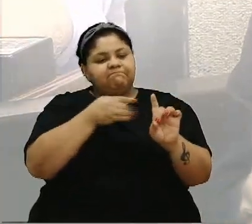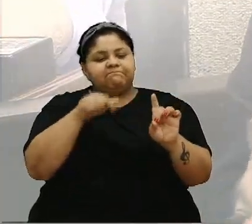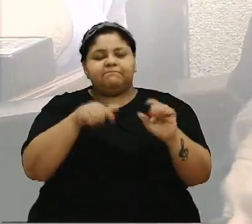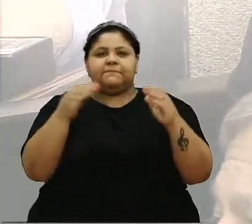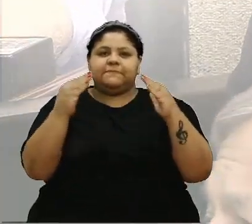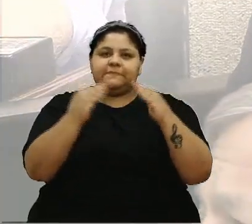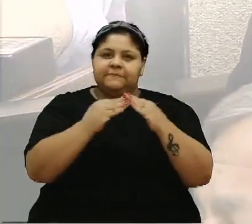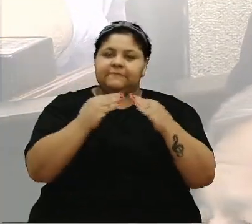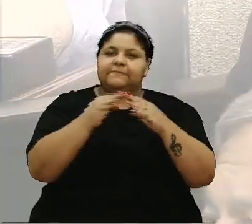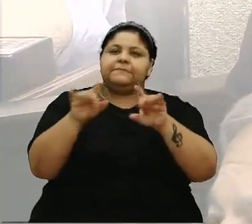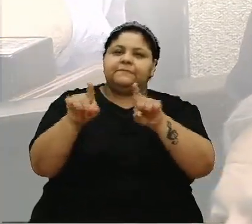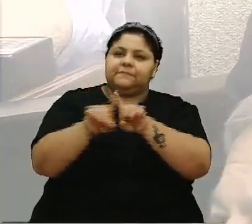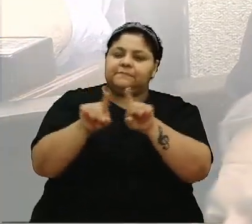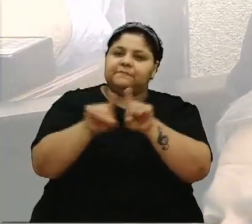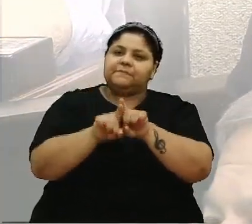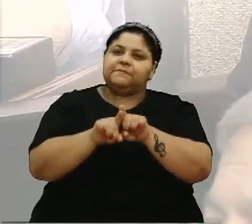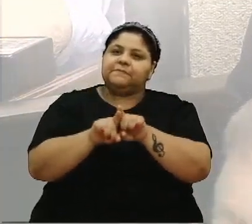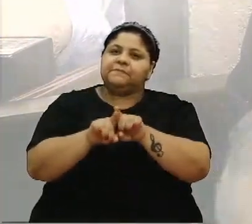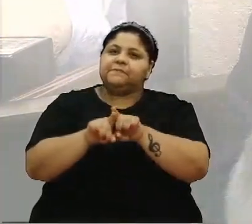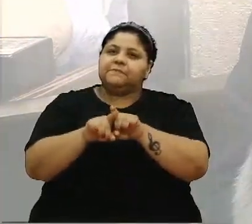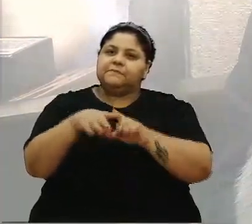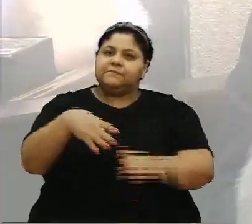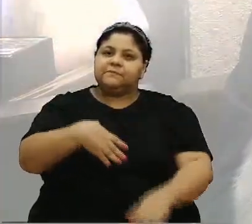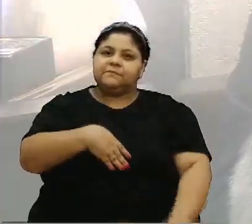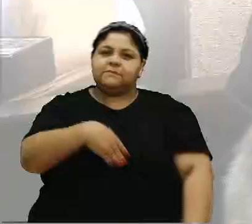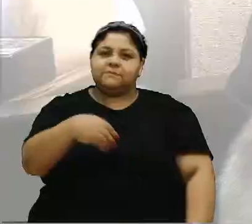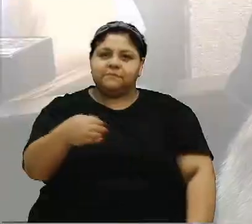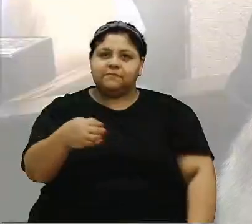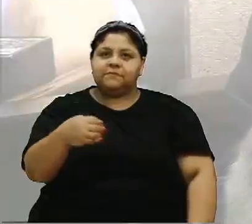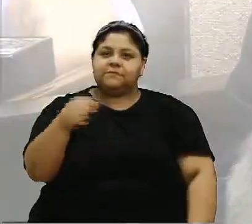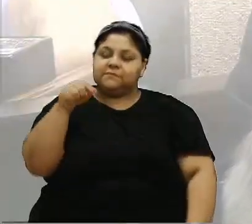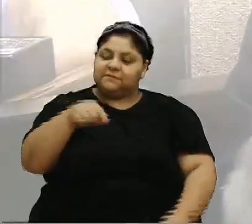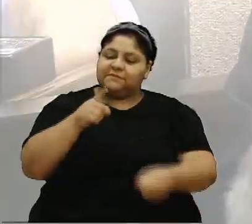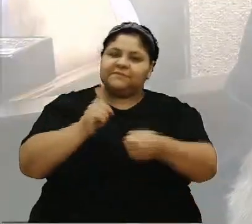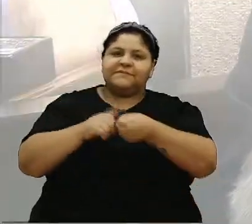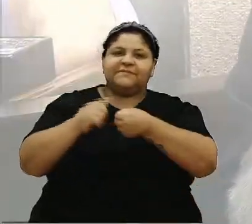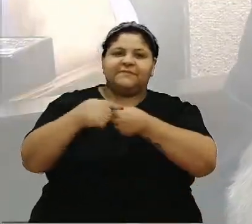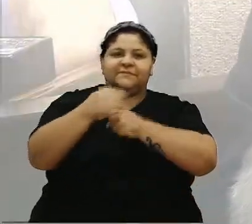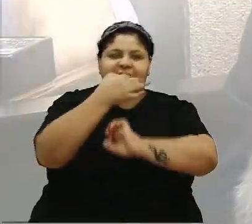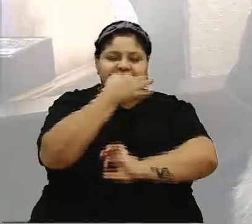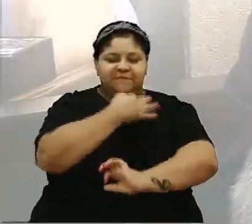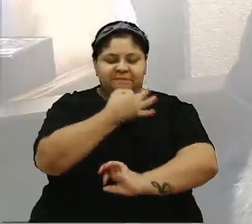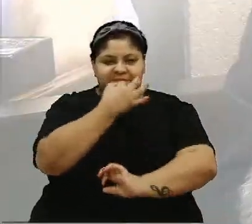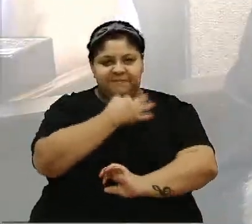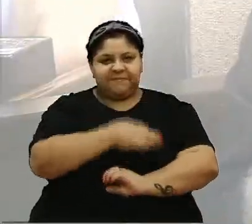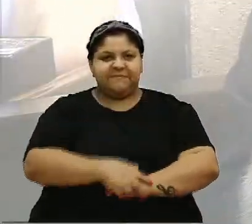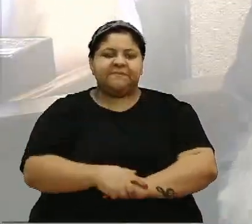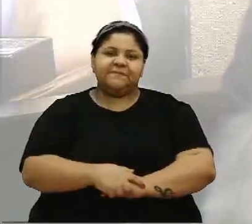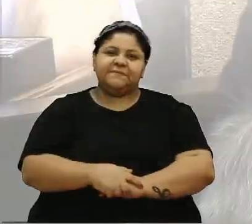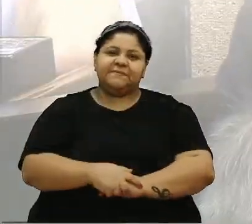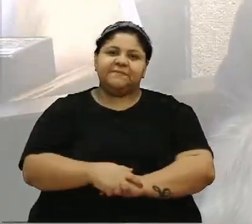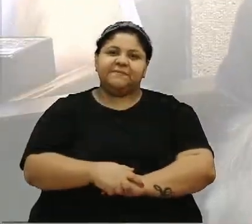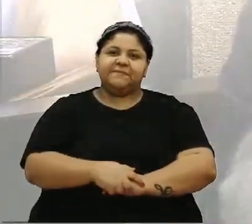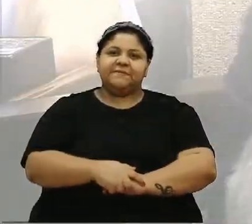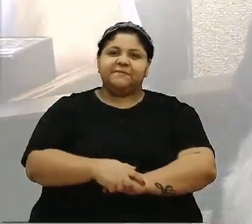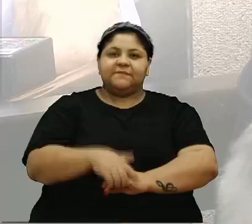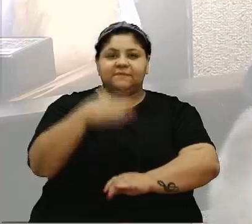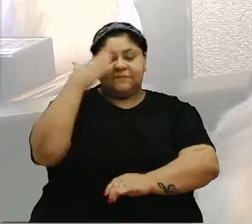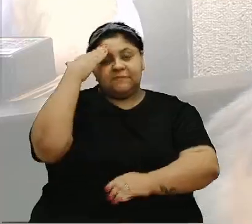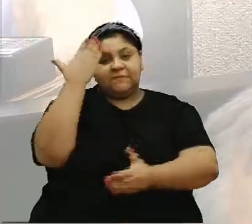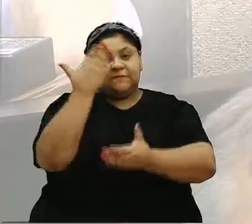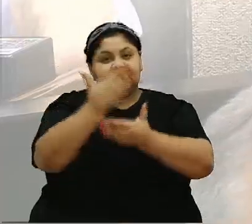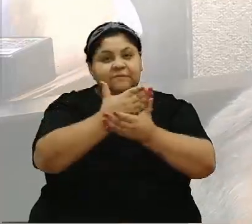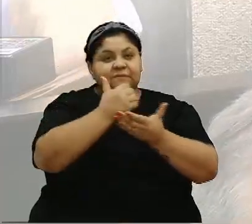casa e também a esta filha da nossa cidade de Caxias do Sul. Contamos com o